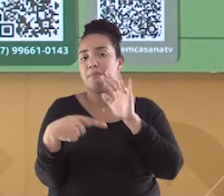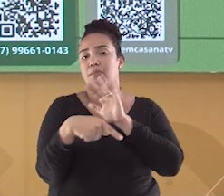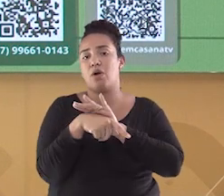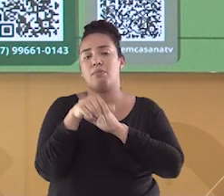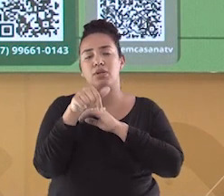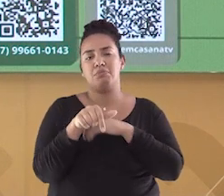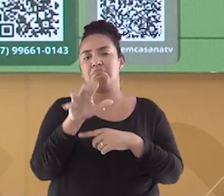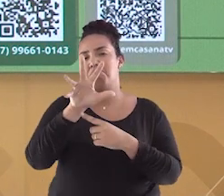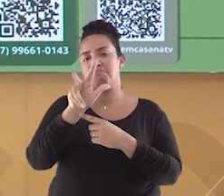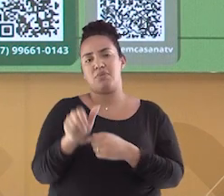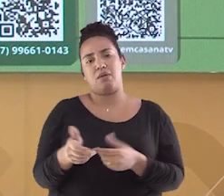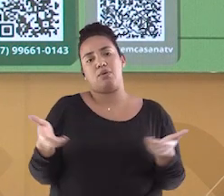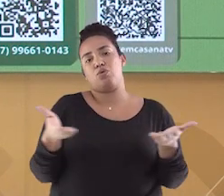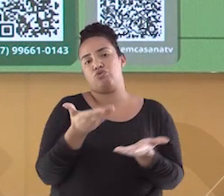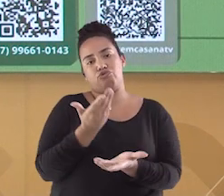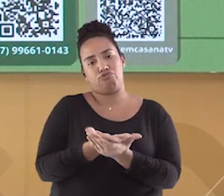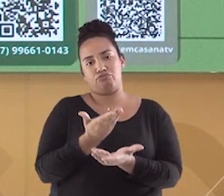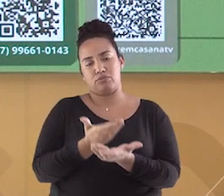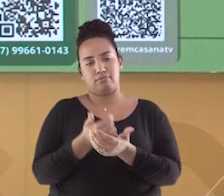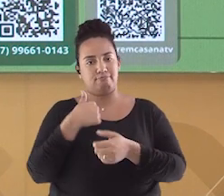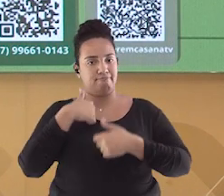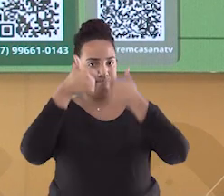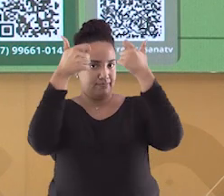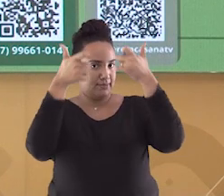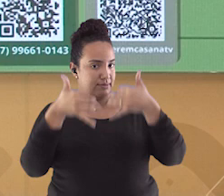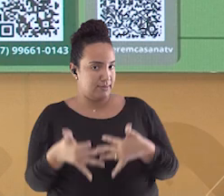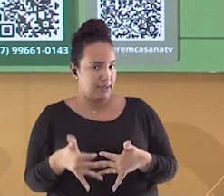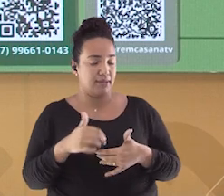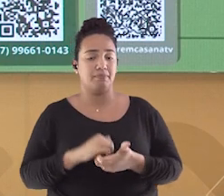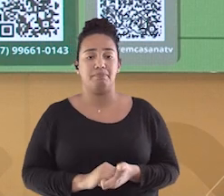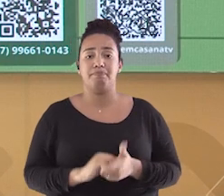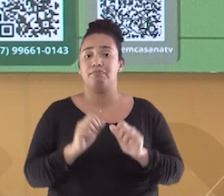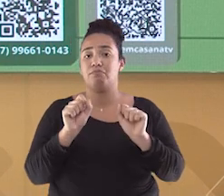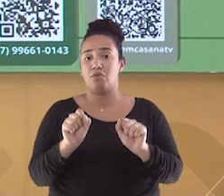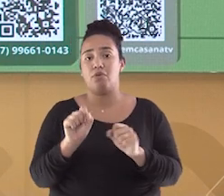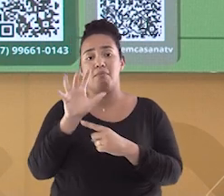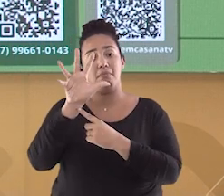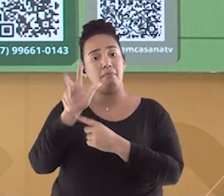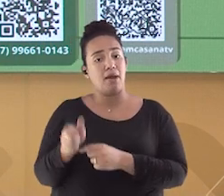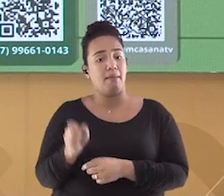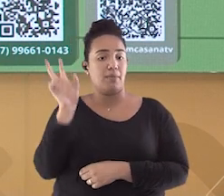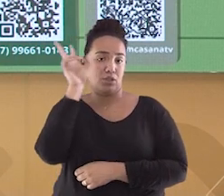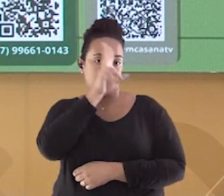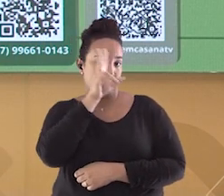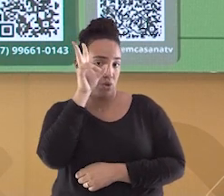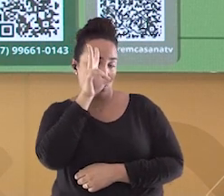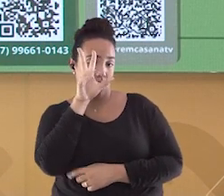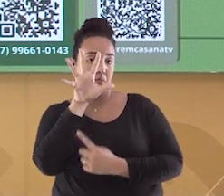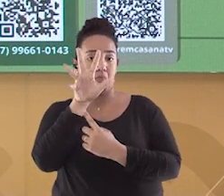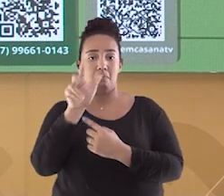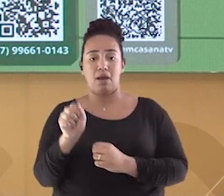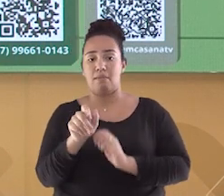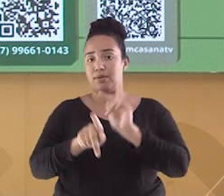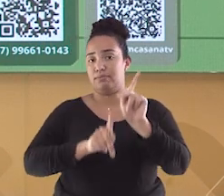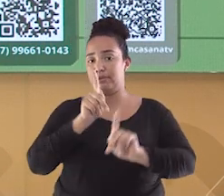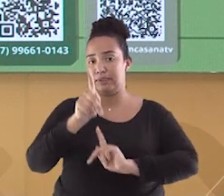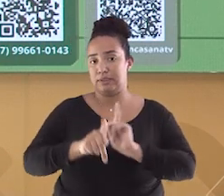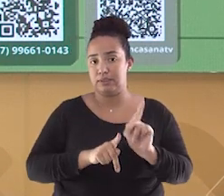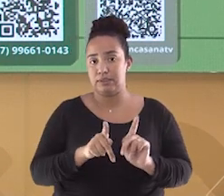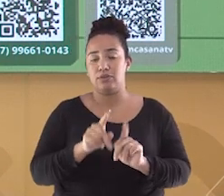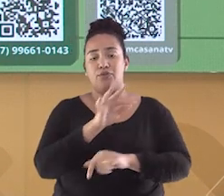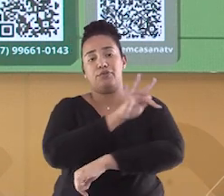dados baseados em algum tipo de mapa que nós citamos na aula de hoje. Pode ser um mapa histórico, um